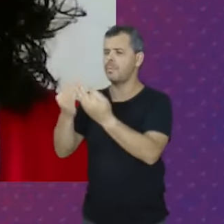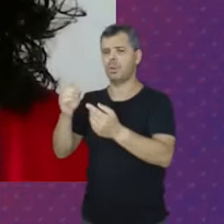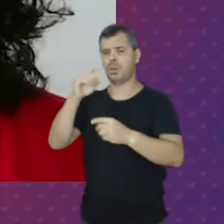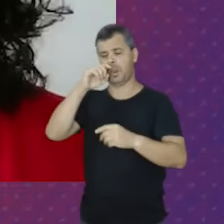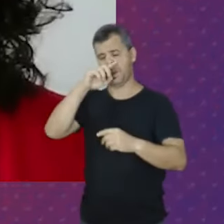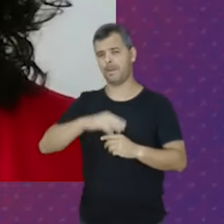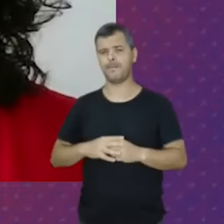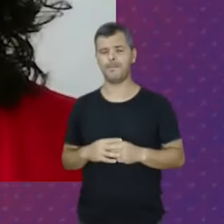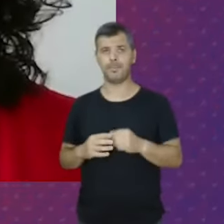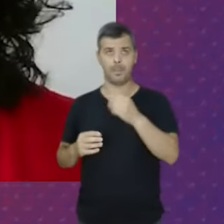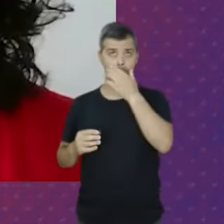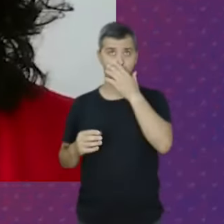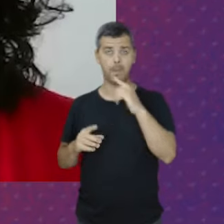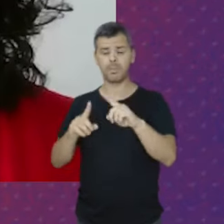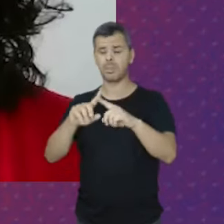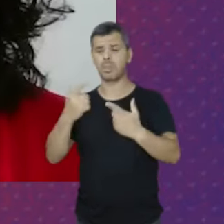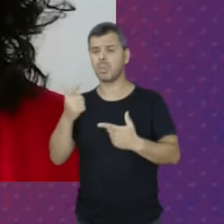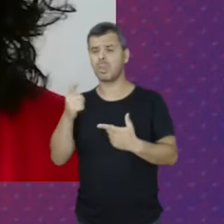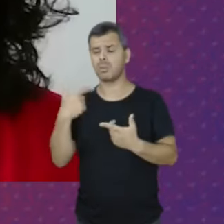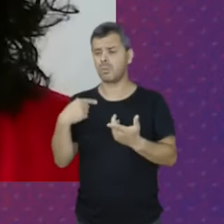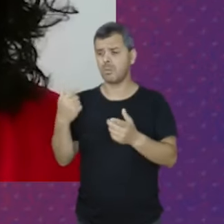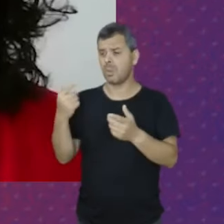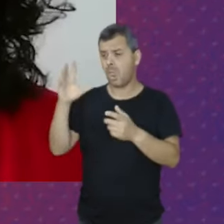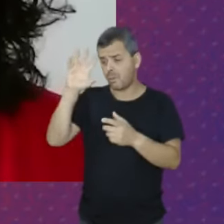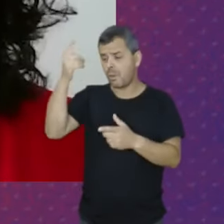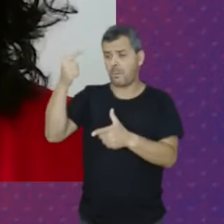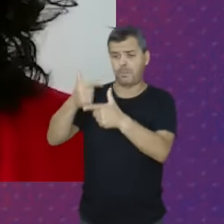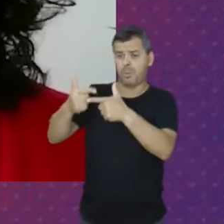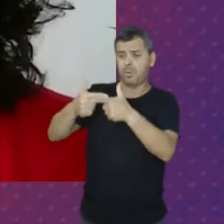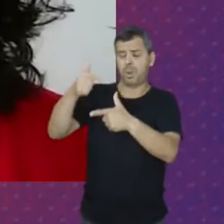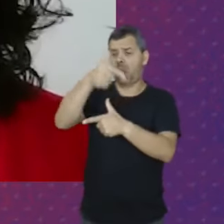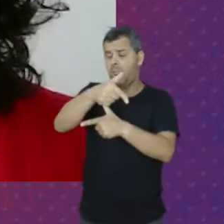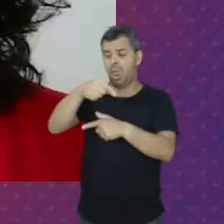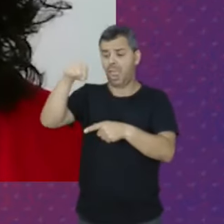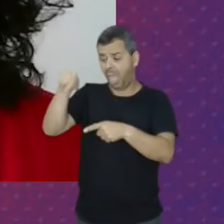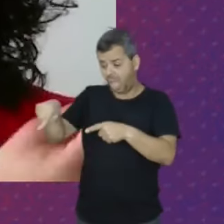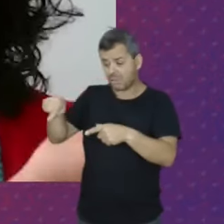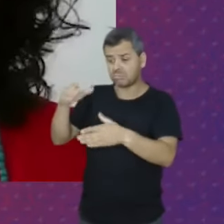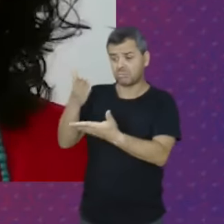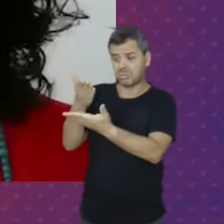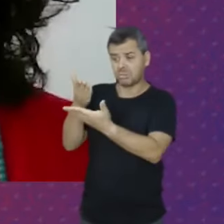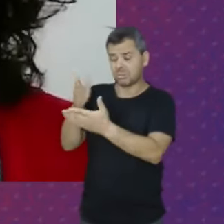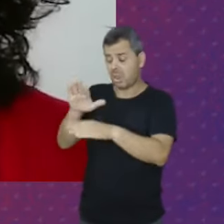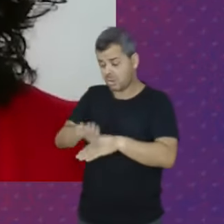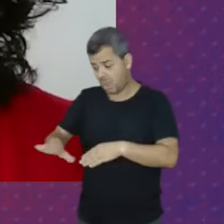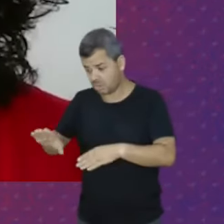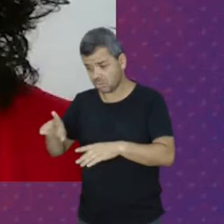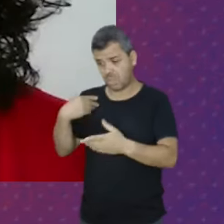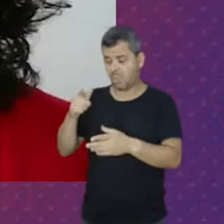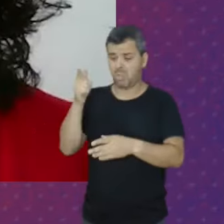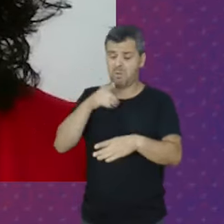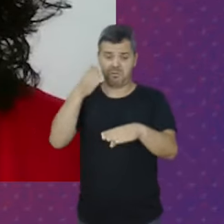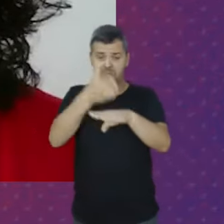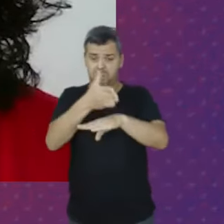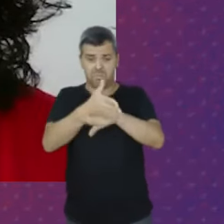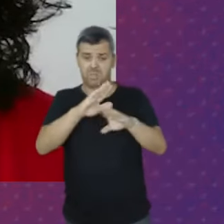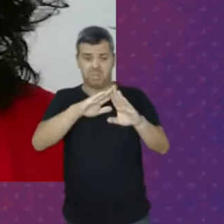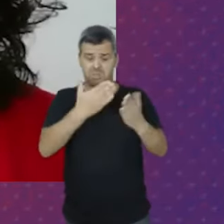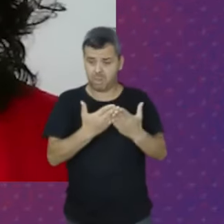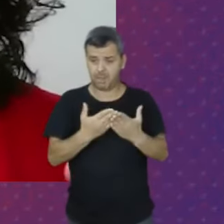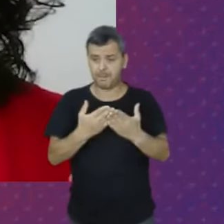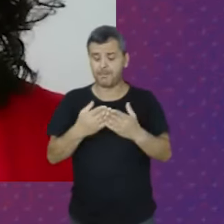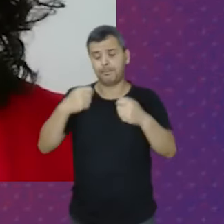e mesmo assim, não tendo surtido efeito, essa criança continuar faltando, deve comunicar isso para o Conselho